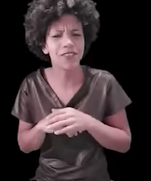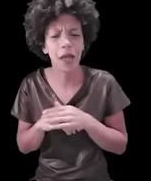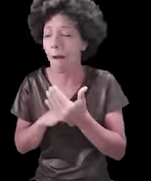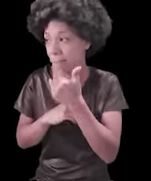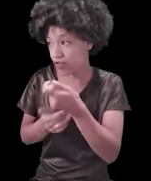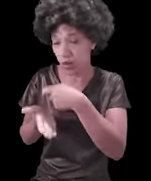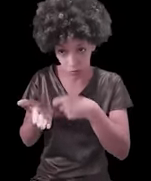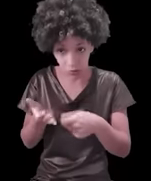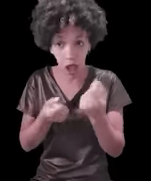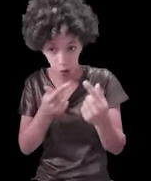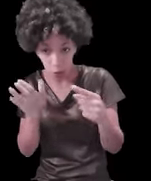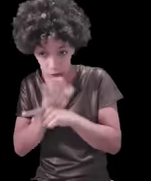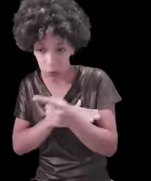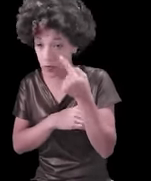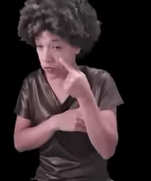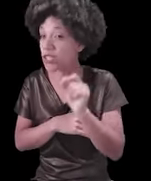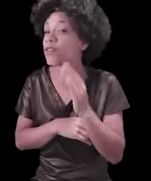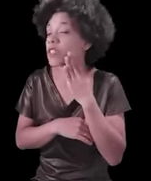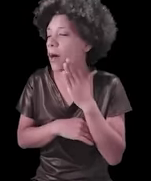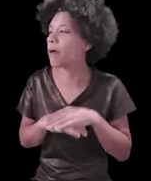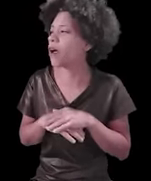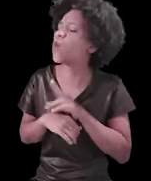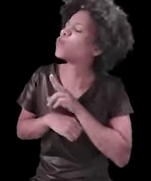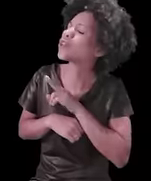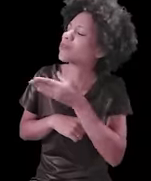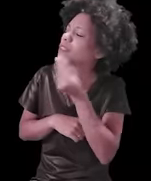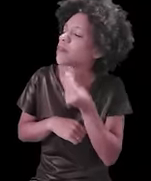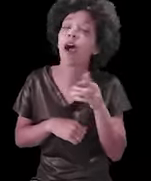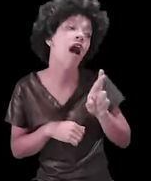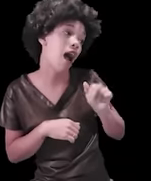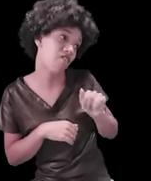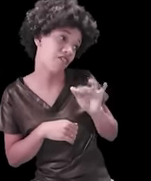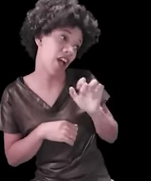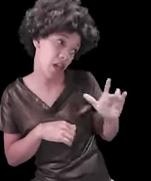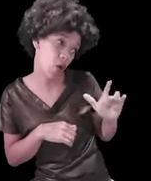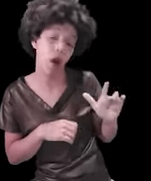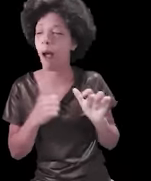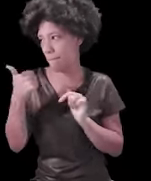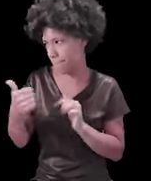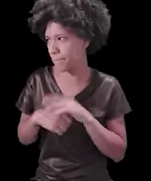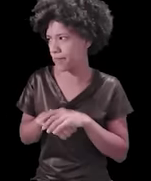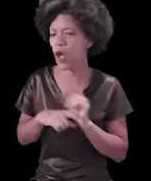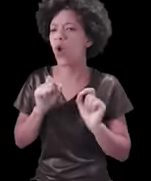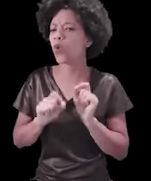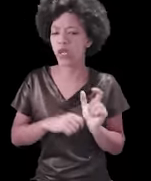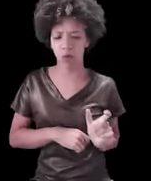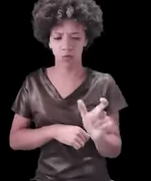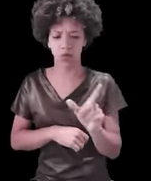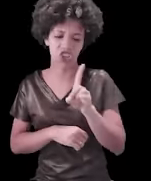eu pedi para se inscrever algumas perguntas vamos ver se você sabe aqui você não vendemos que se Carvalho Rafael vamos lá a foi o que tem um